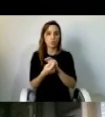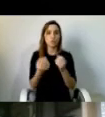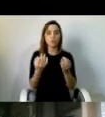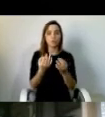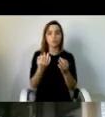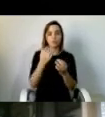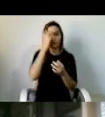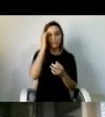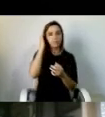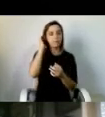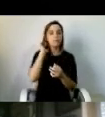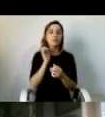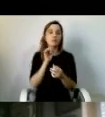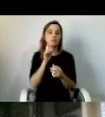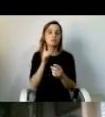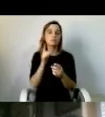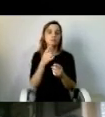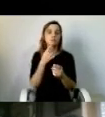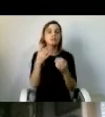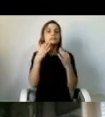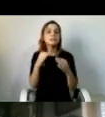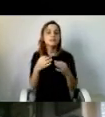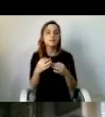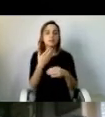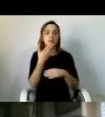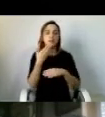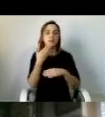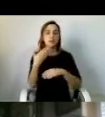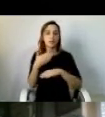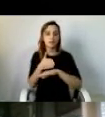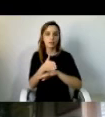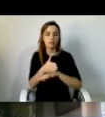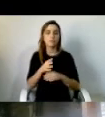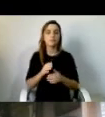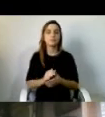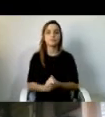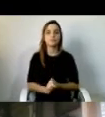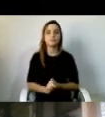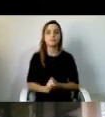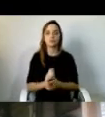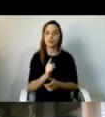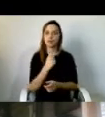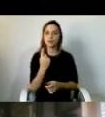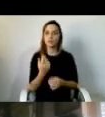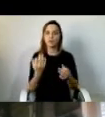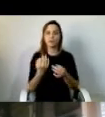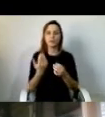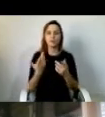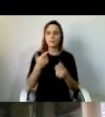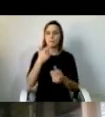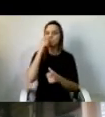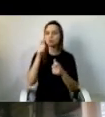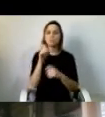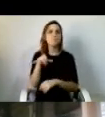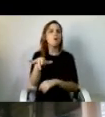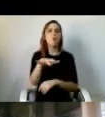serem mais simplificadas e mais acessíveis. E fomos diretamente à procura